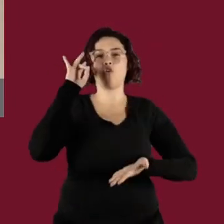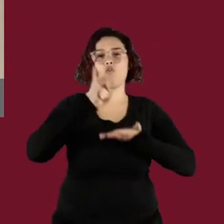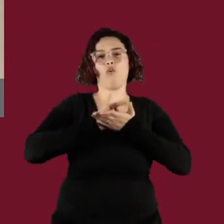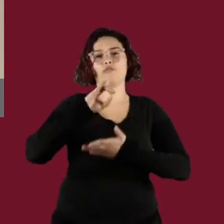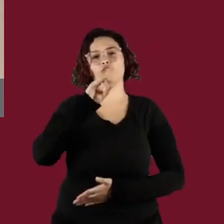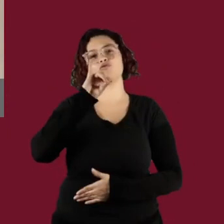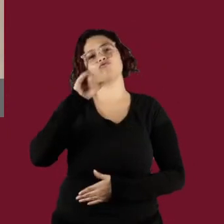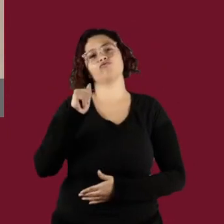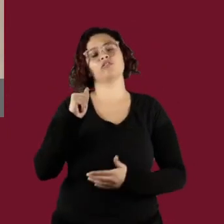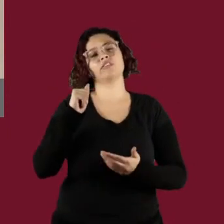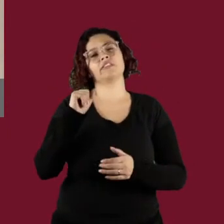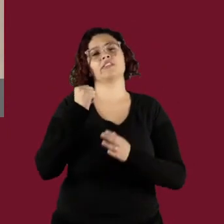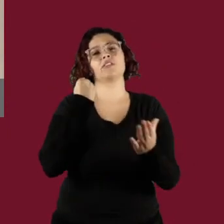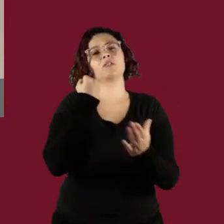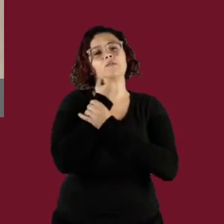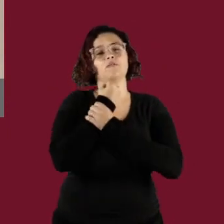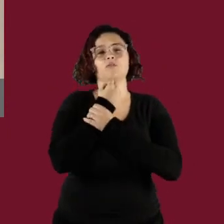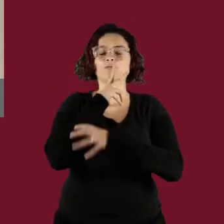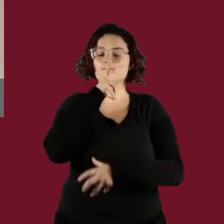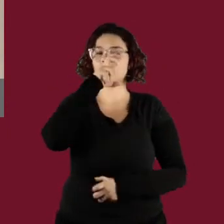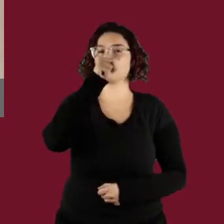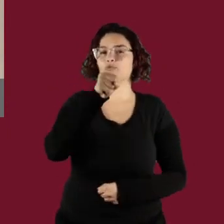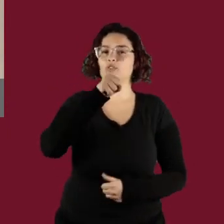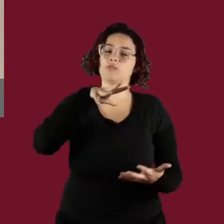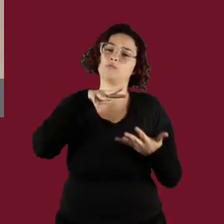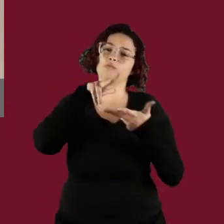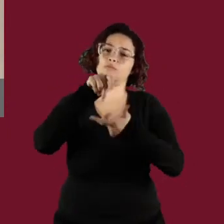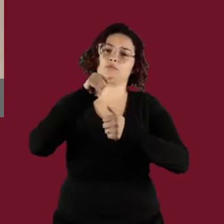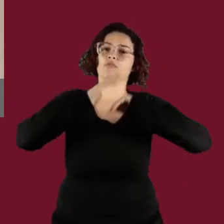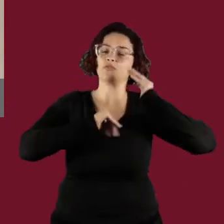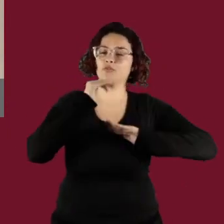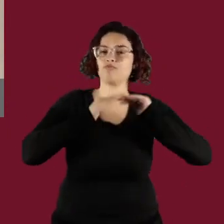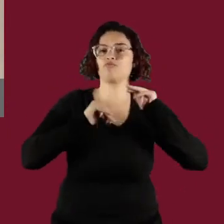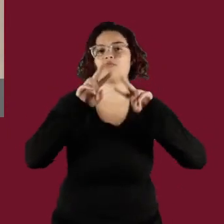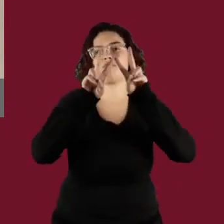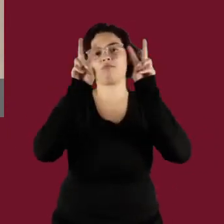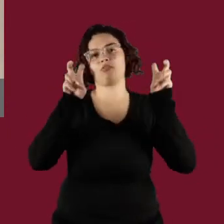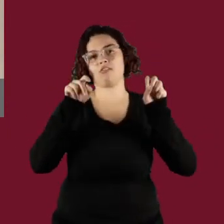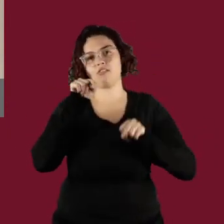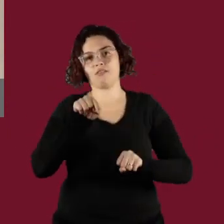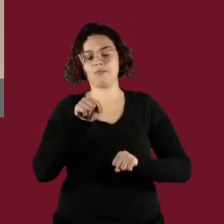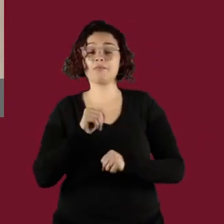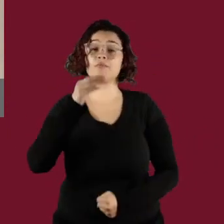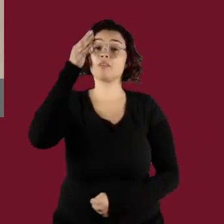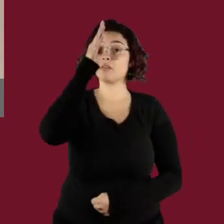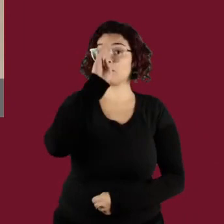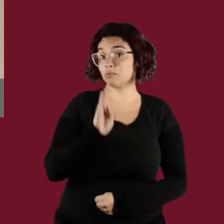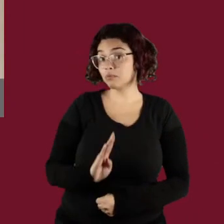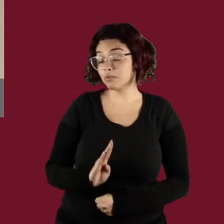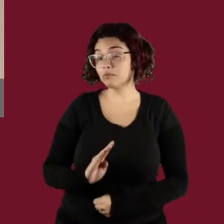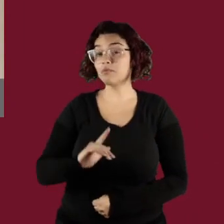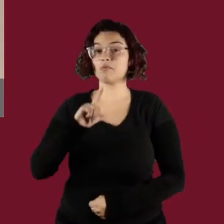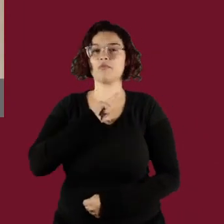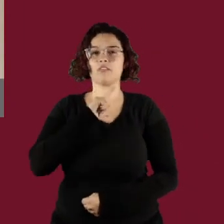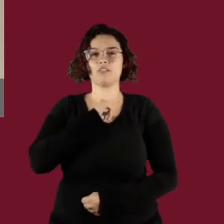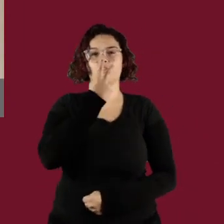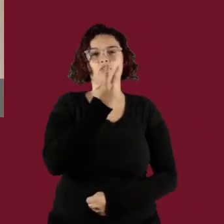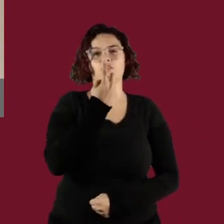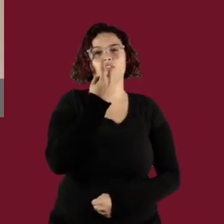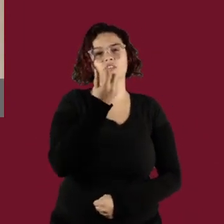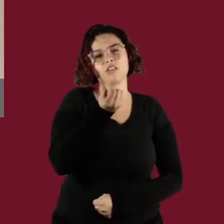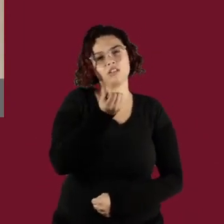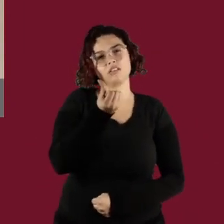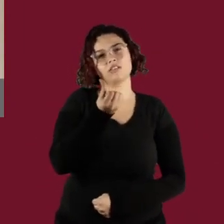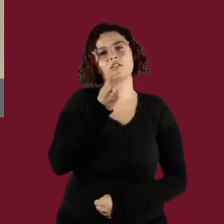as comemorações e atividades pelo mundo. Além do Brasil, que tem cerca de 216 milhões